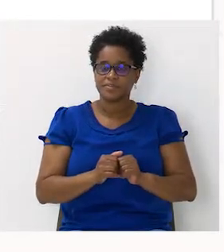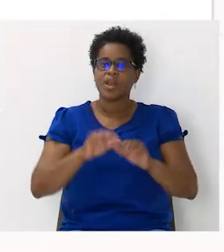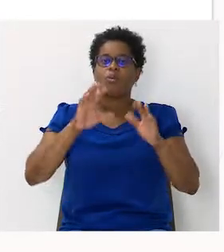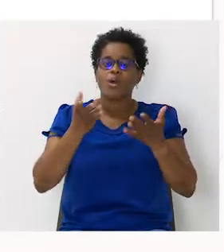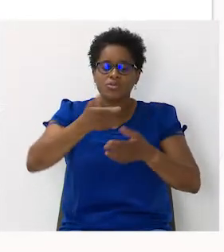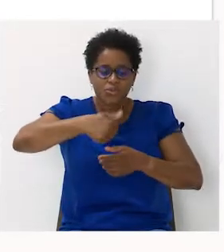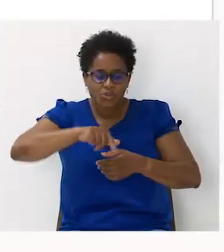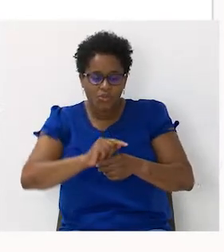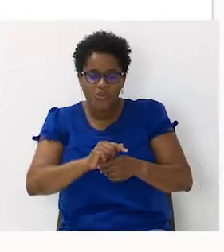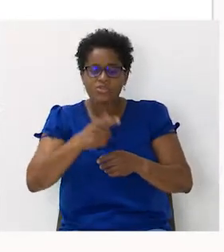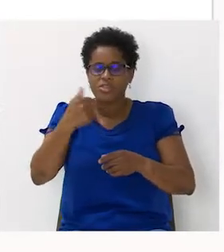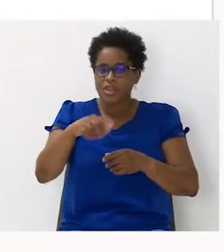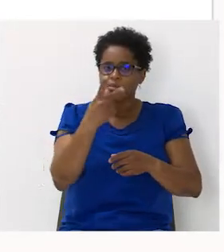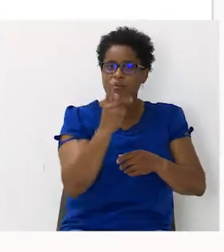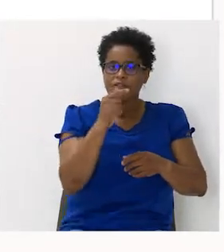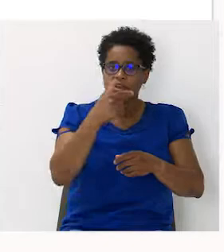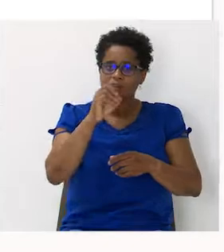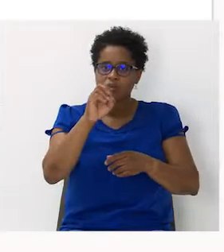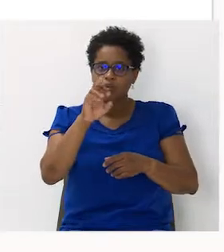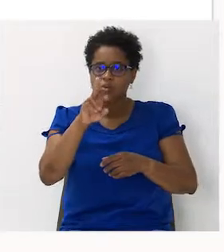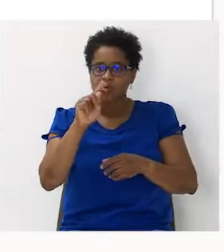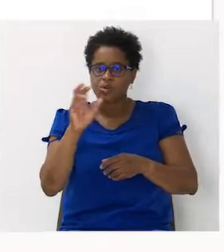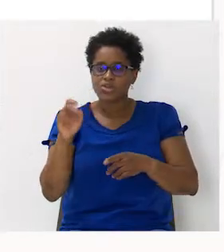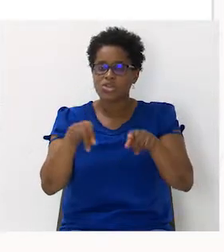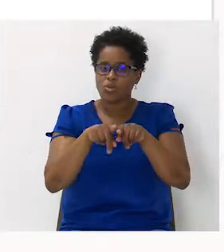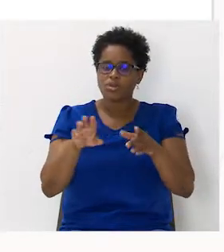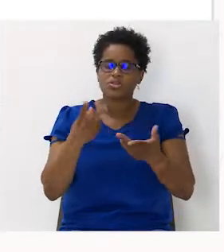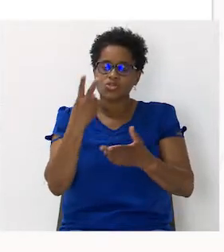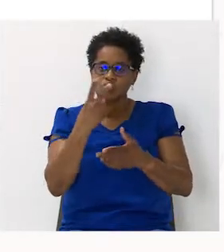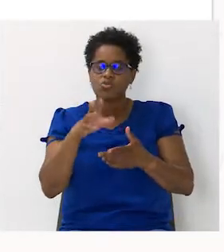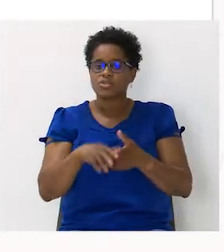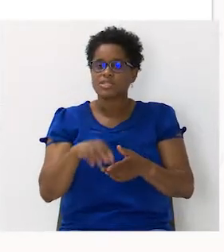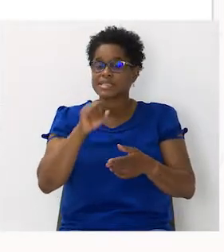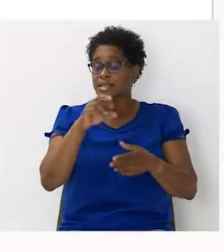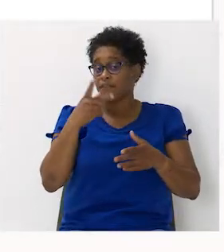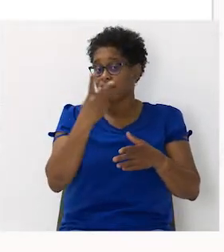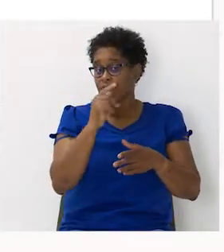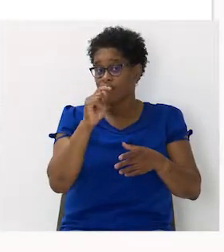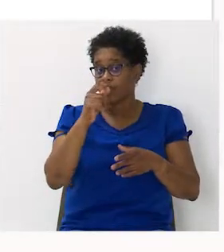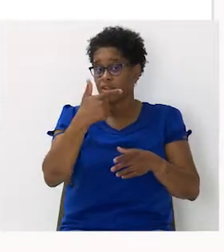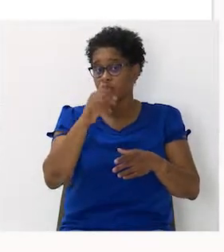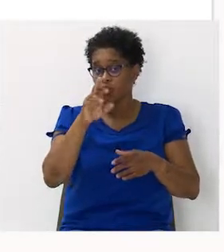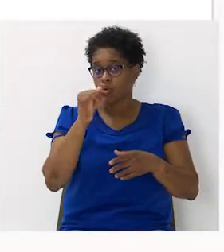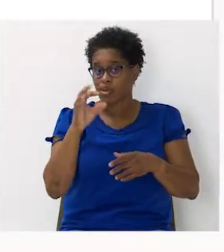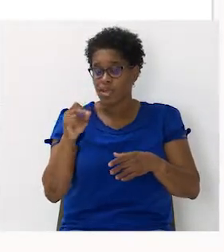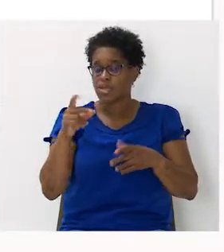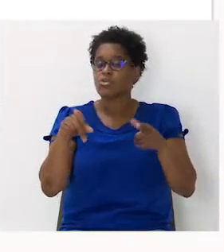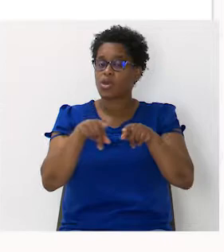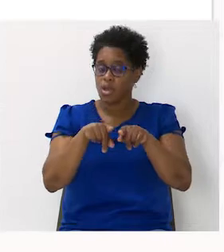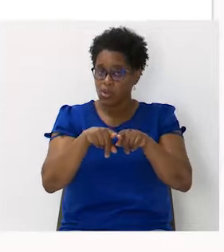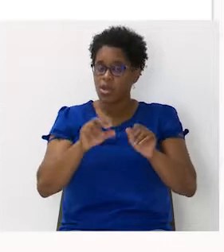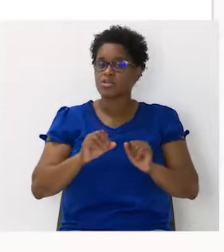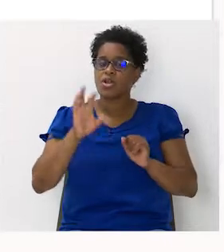Quando é que nós temos vetores iguais? Duas grandezas vetoriais são iguais